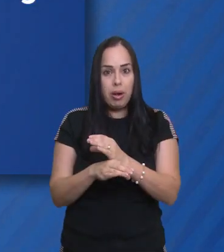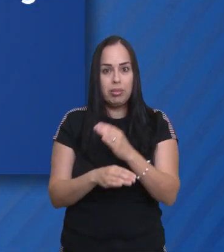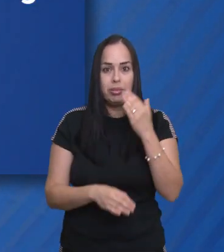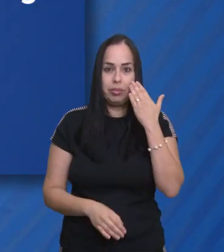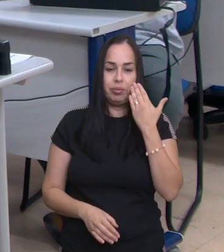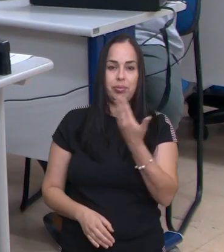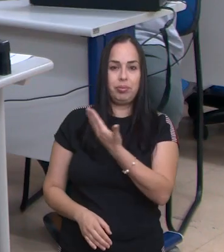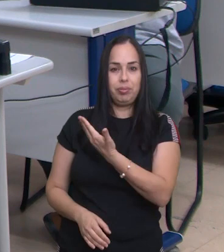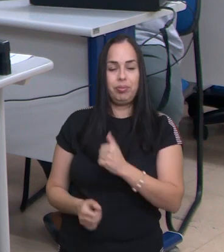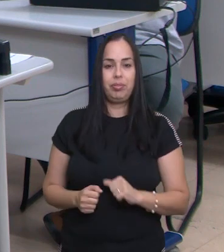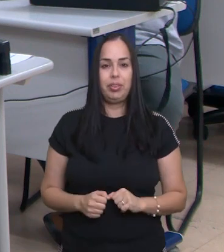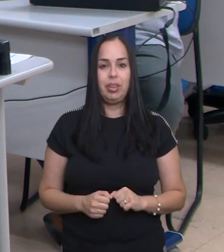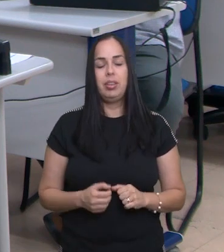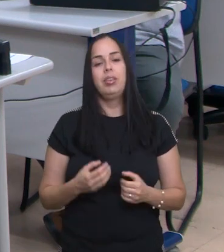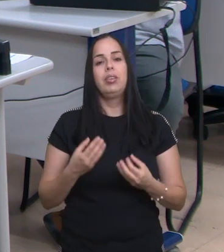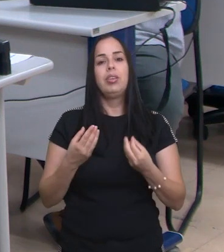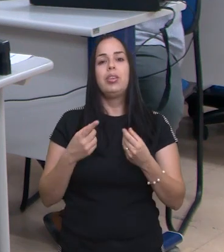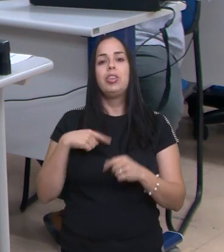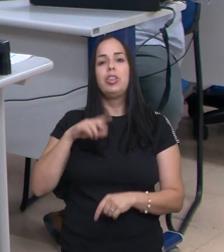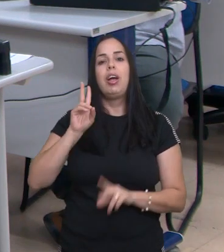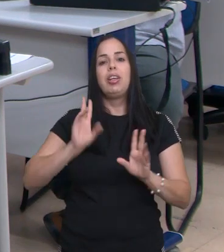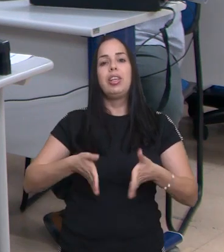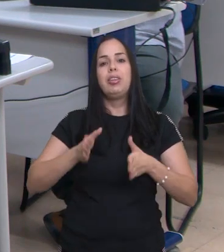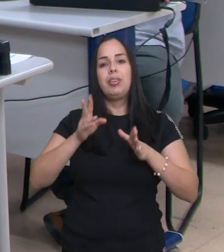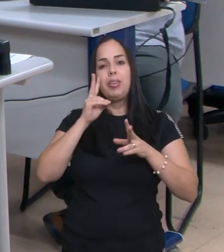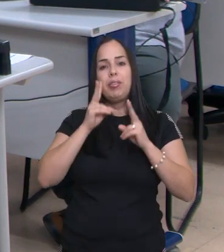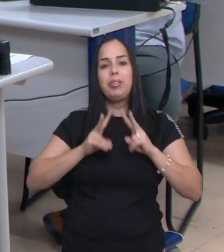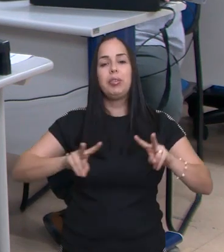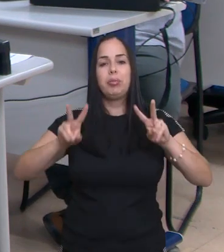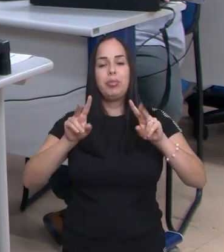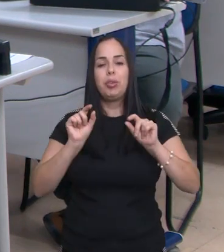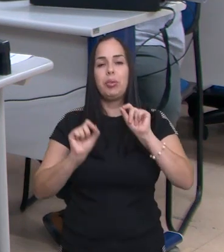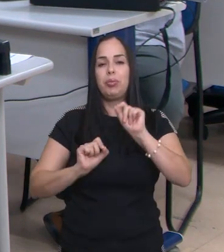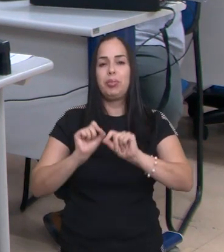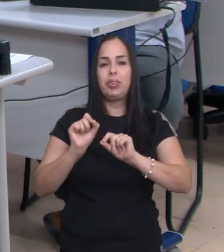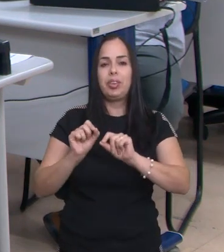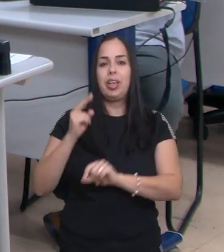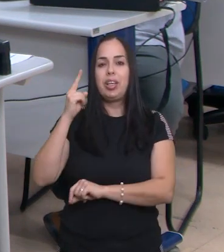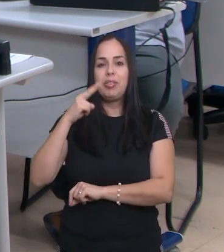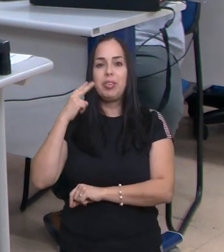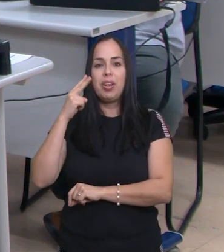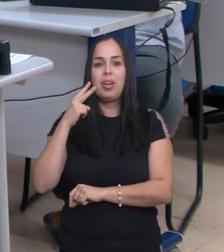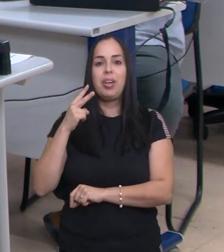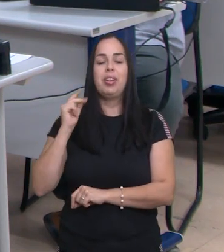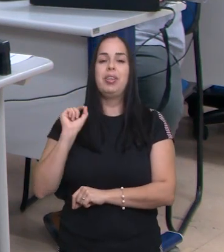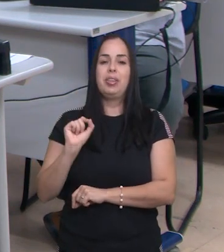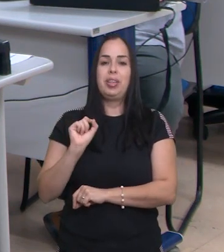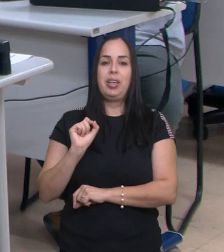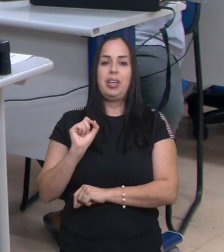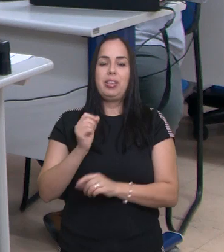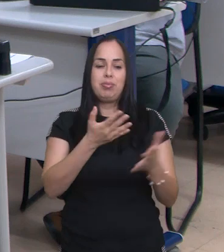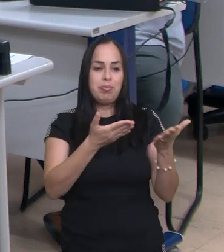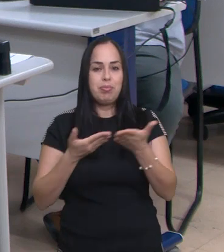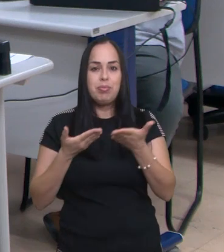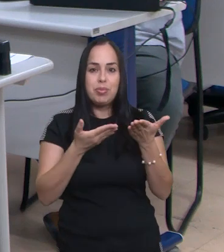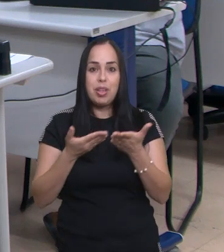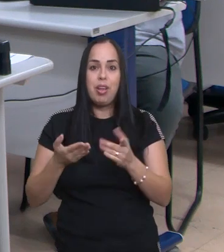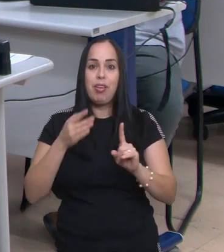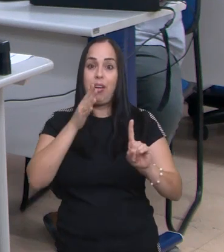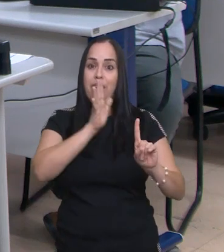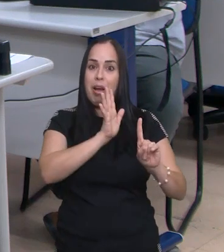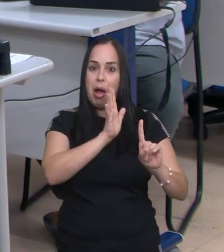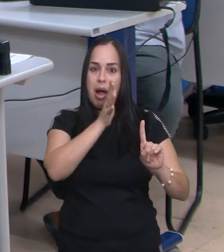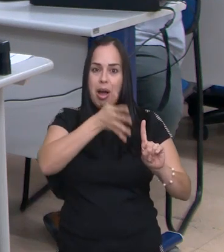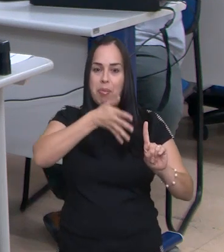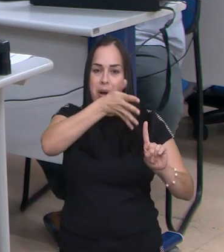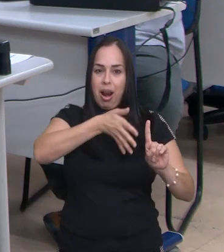YouTube. E como a gente viu na reportagem, os vereadores receberam durante a sessão a advogada Gabriela Araújo. A pedido